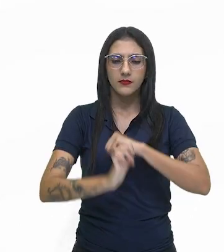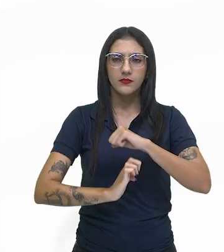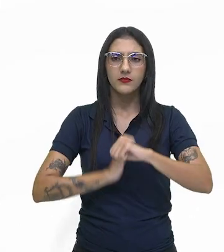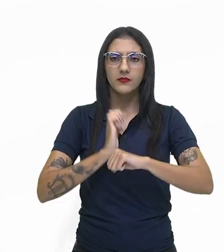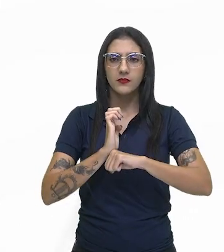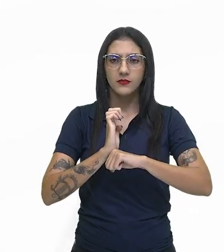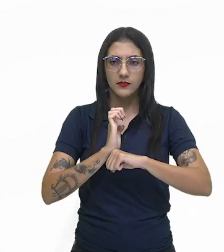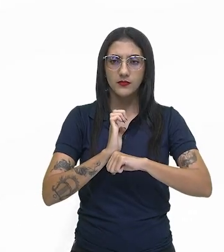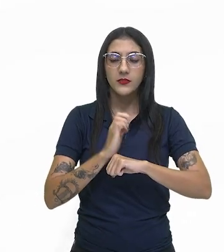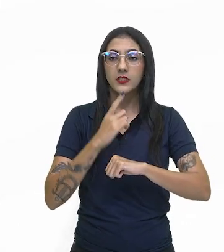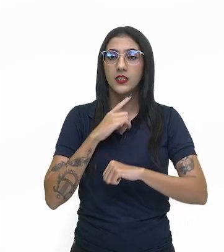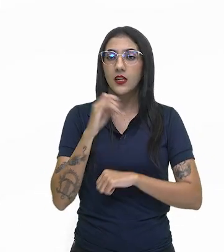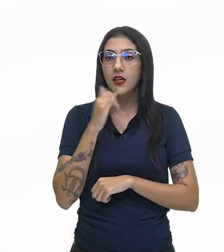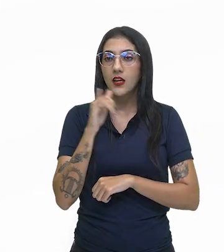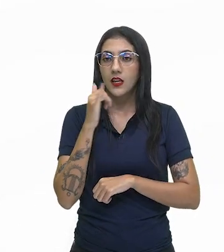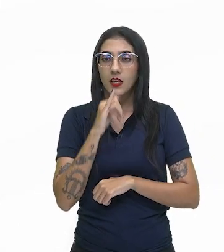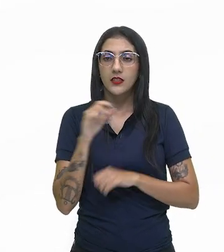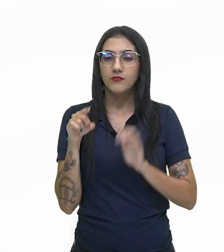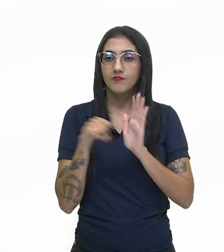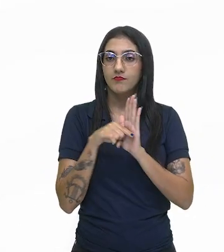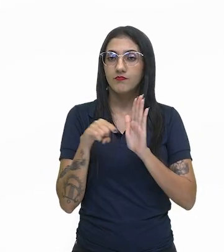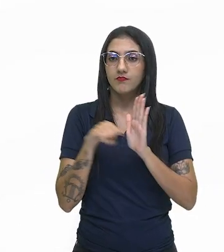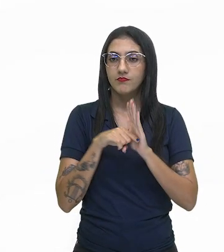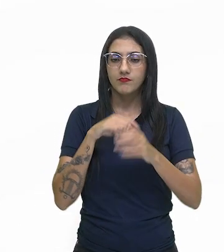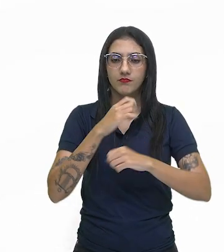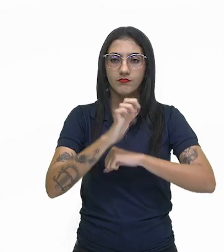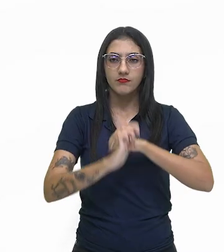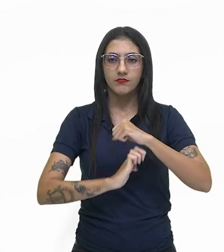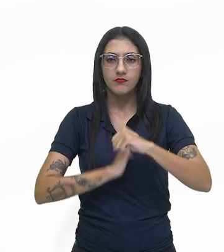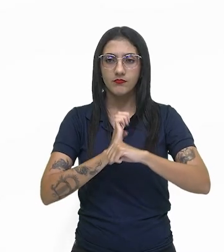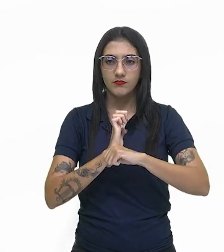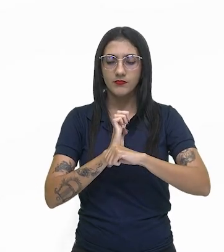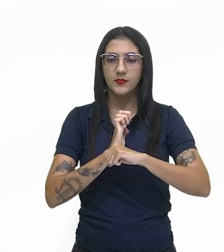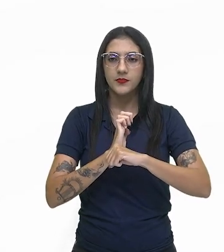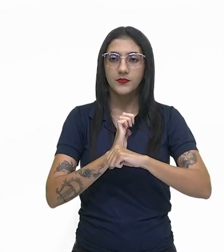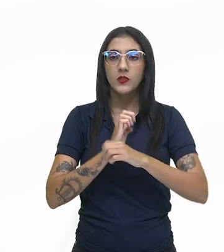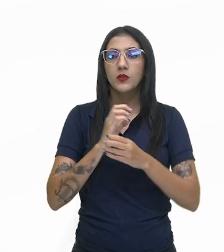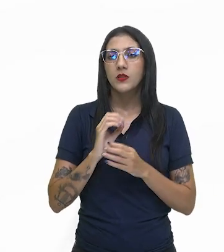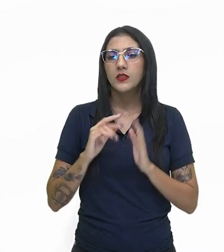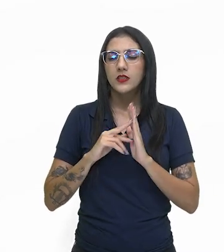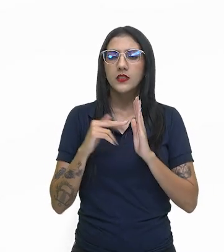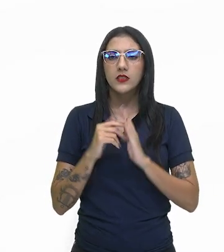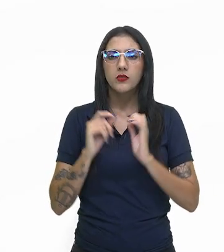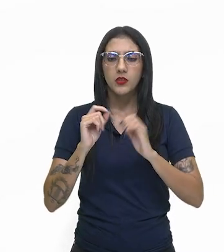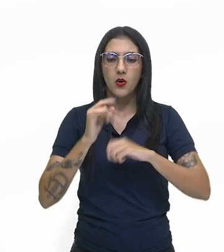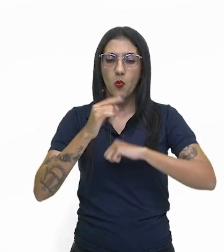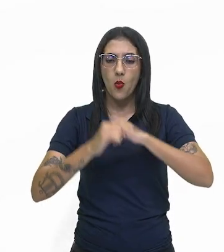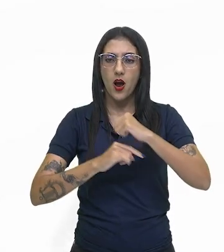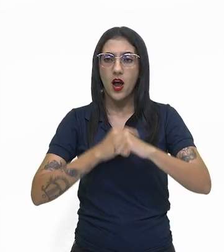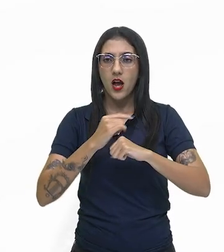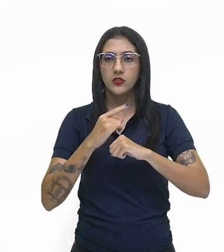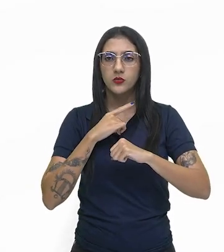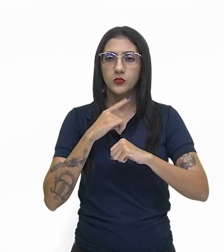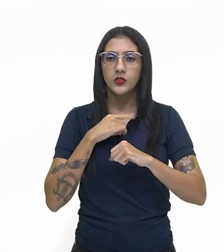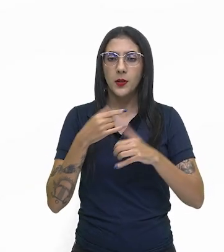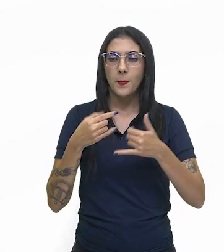partículas com carga elétrica negativa no átomo, ou seja, o átomo possui